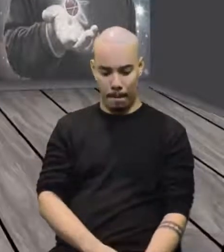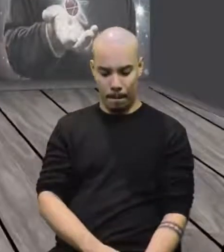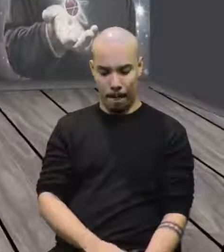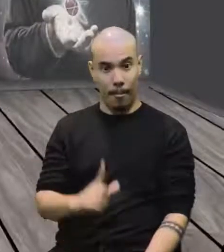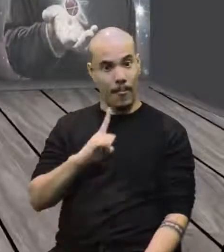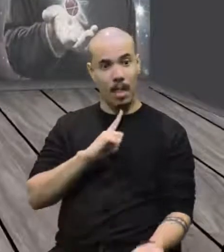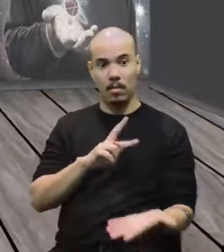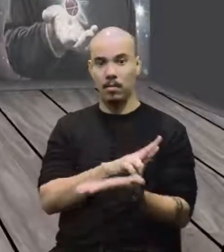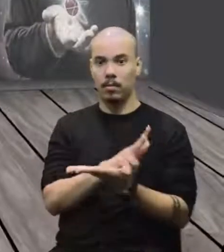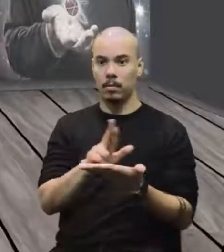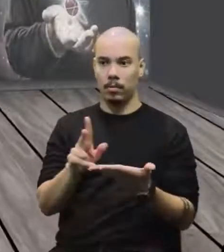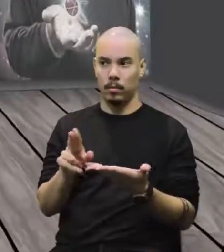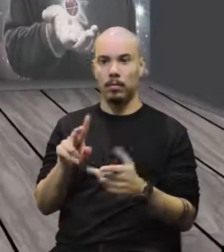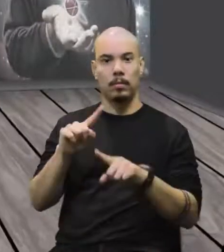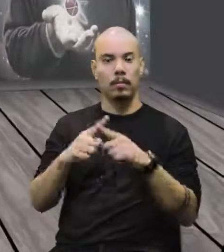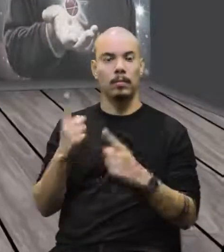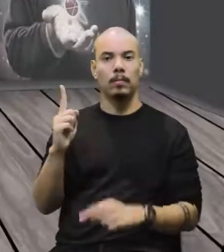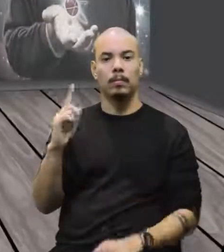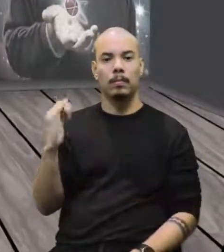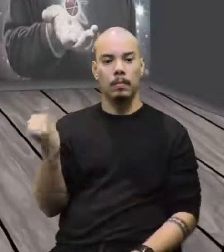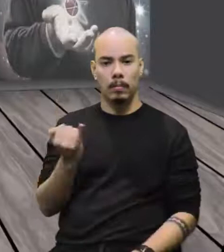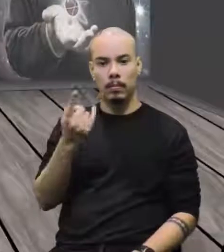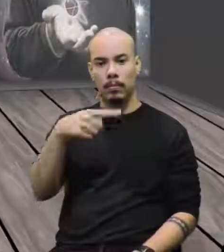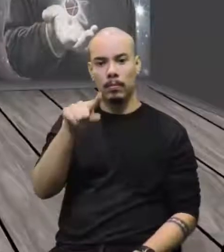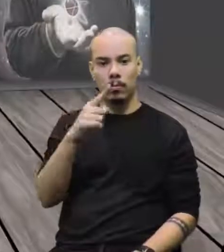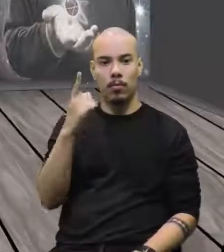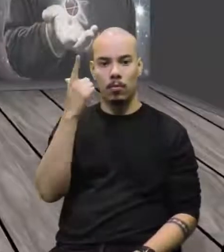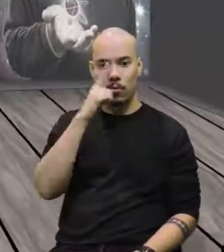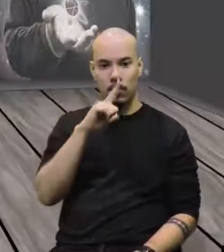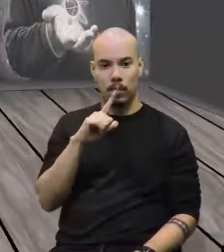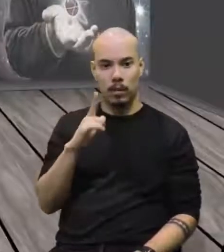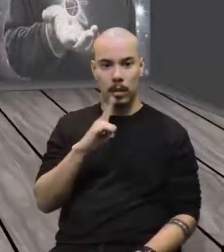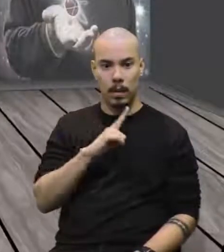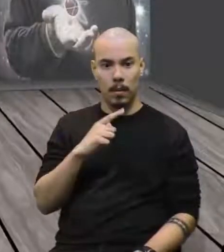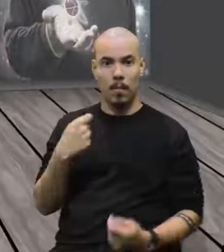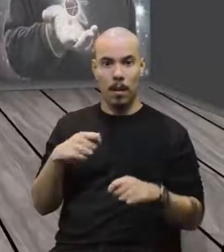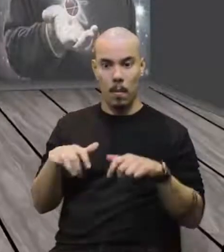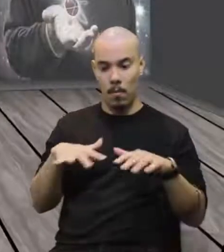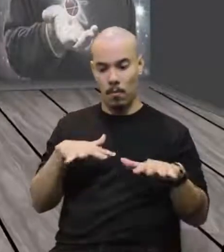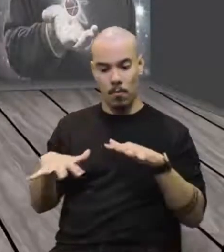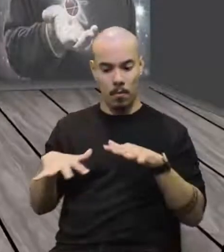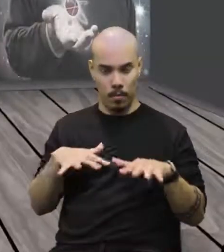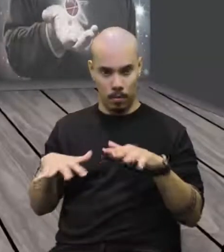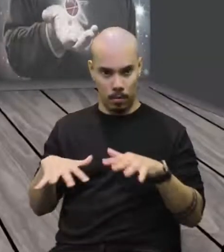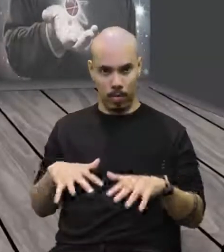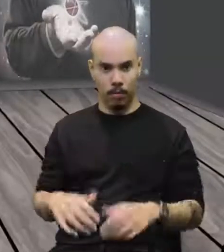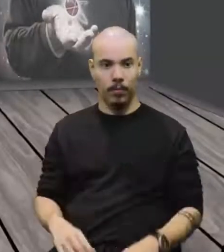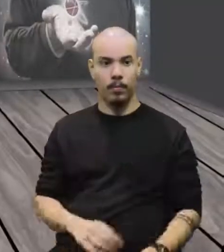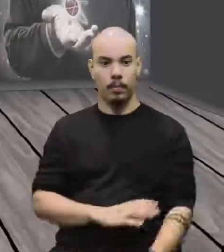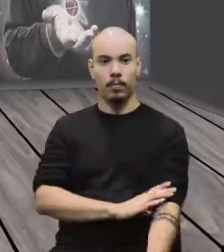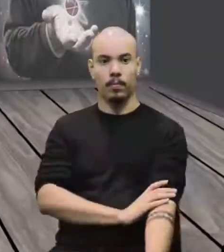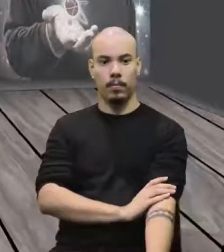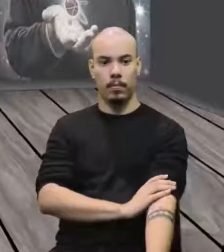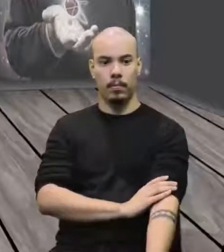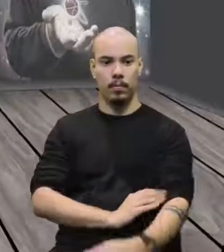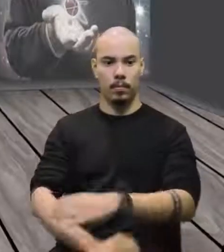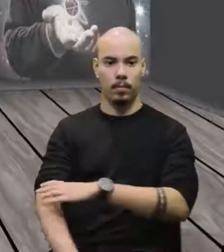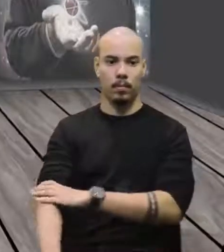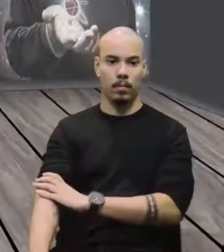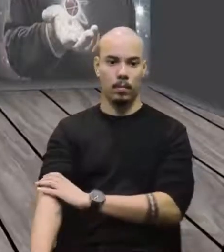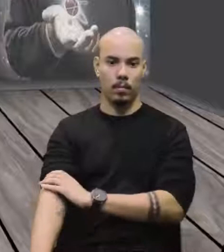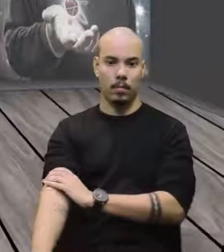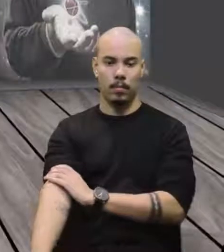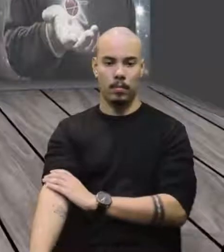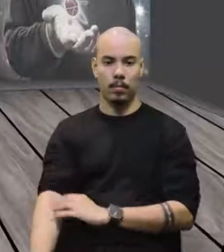Isso. O importante é você deixar ele um pouquinho maleável, que é para ele se movimentar, né? Se estiver esticado, ele não vai acabar... No mesmo sentido, é só fazer dois circuitos,